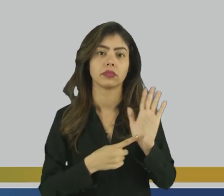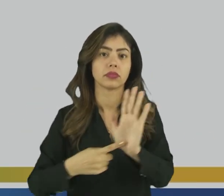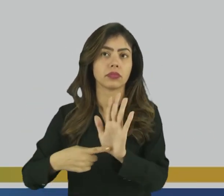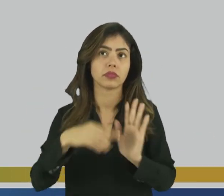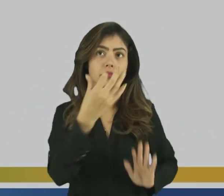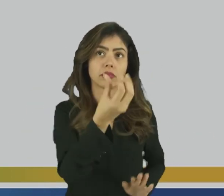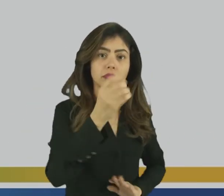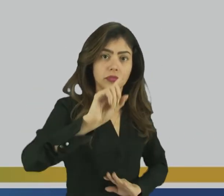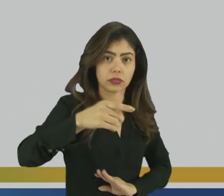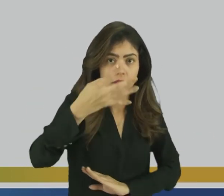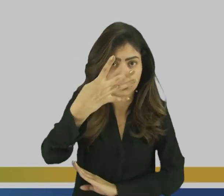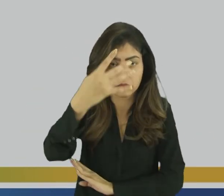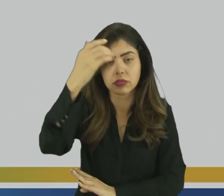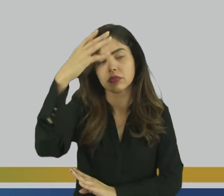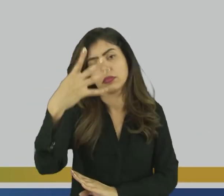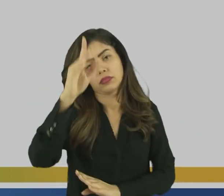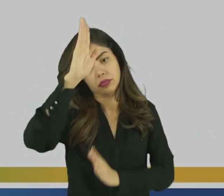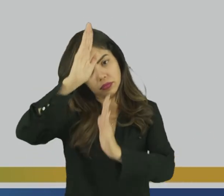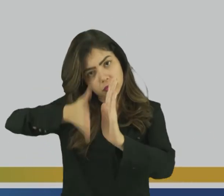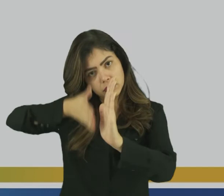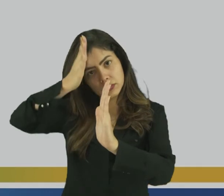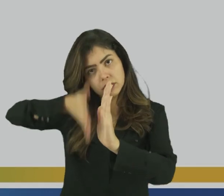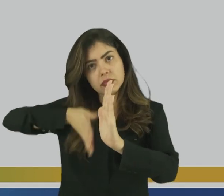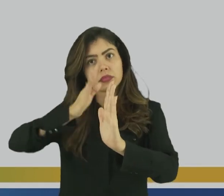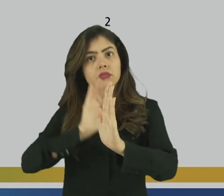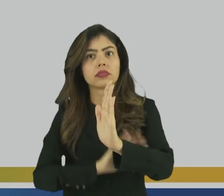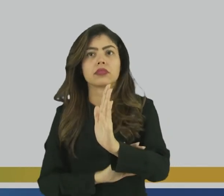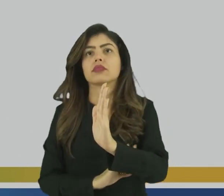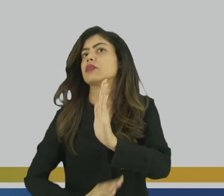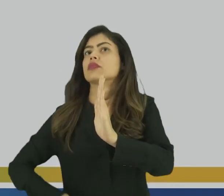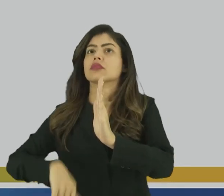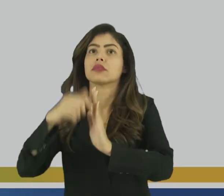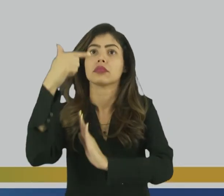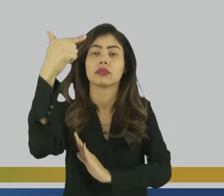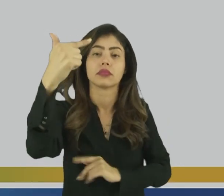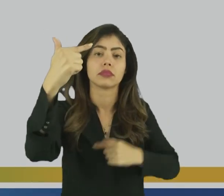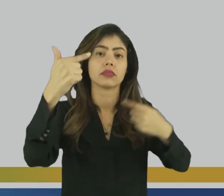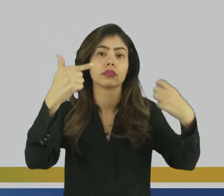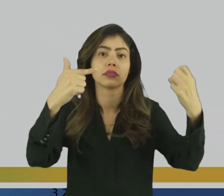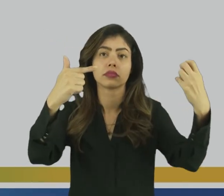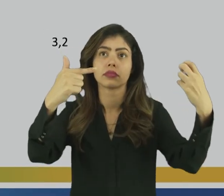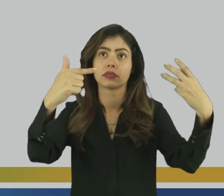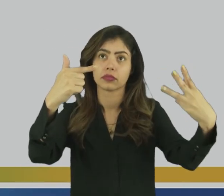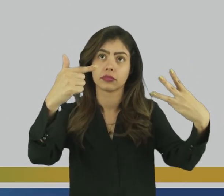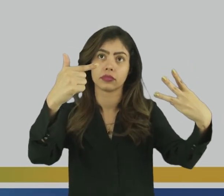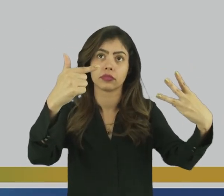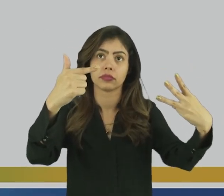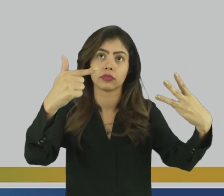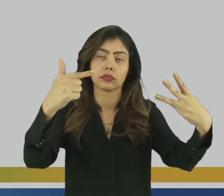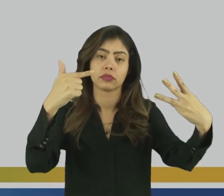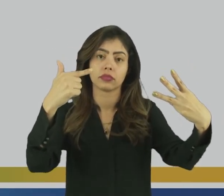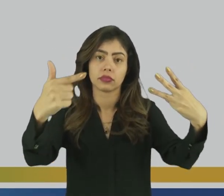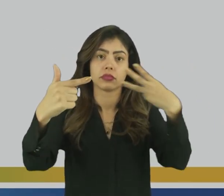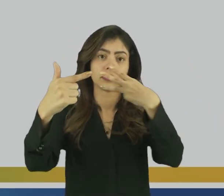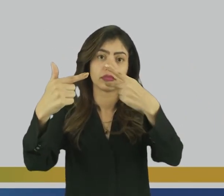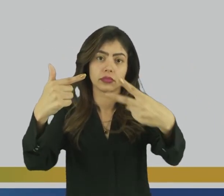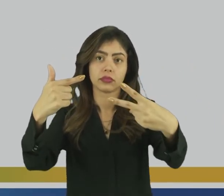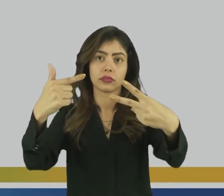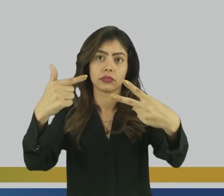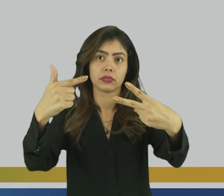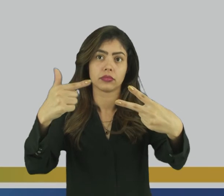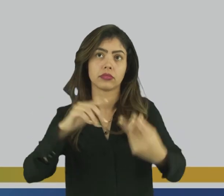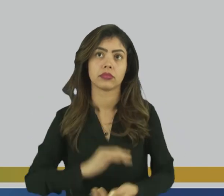e 4 um do lado do outro e à direita uma barra vertical e vamos fazer essa divisão. 6 para 2 dá 3, 4 para 2 dá